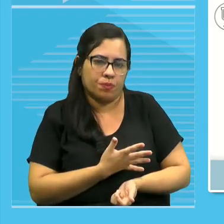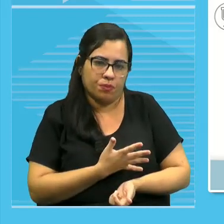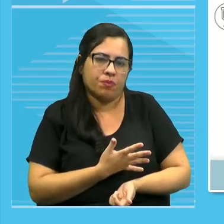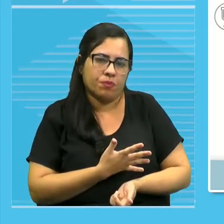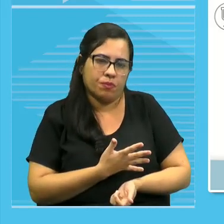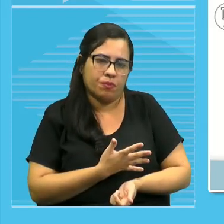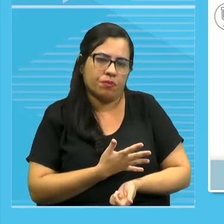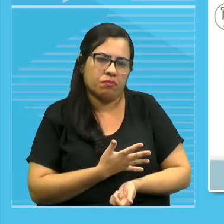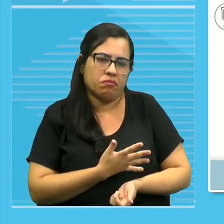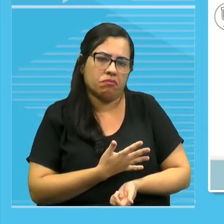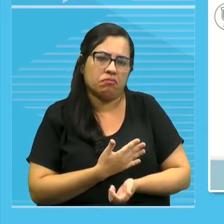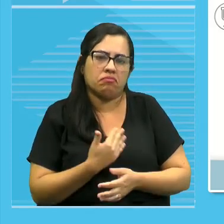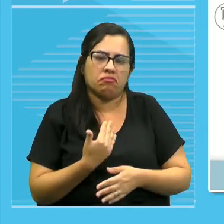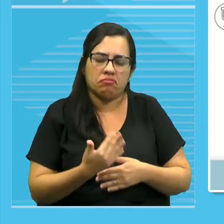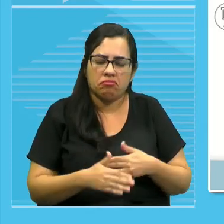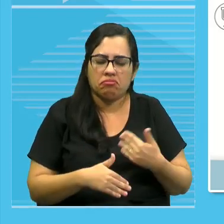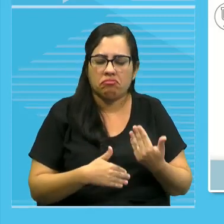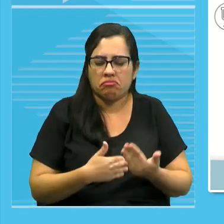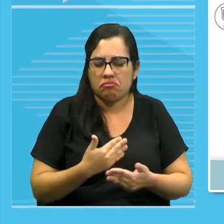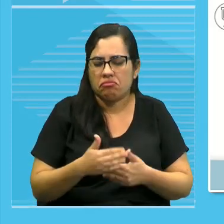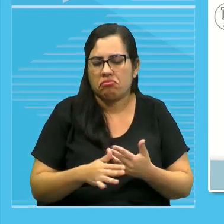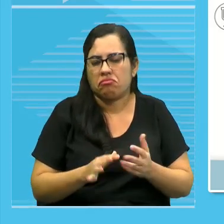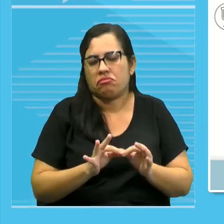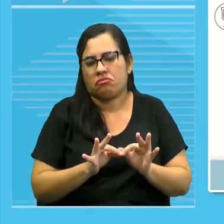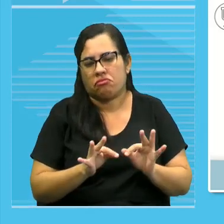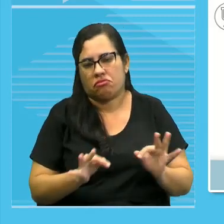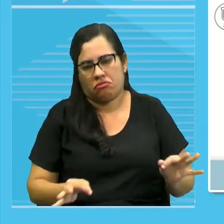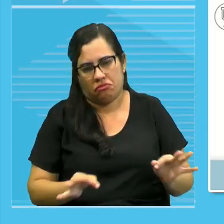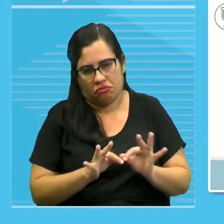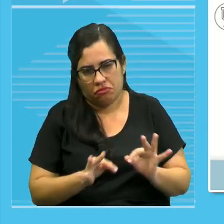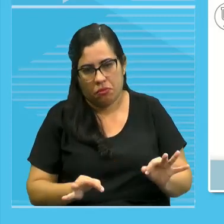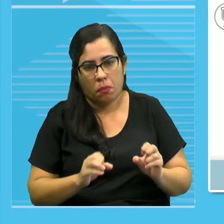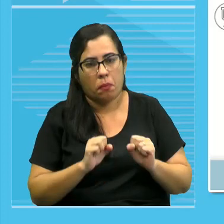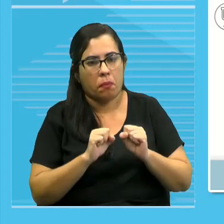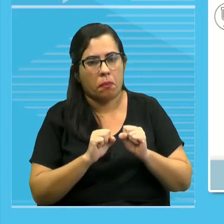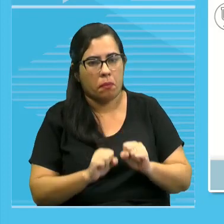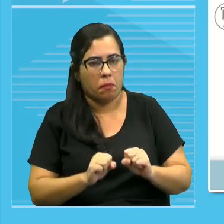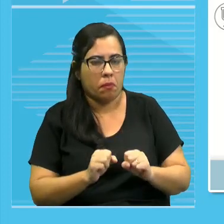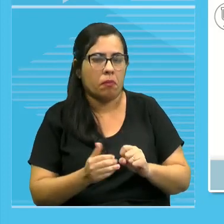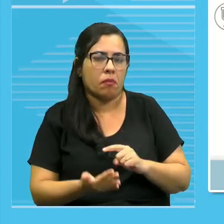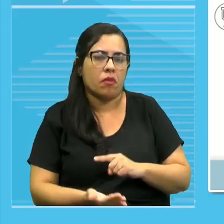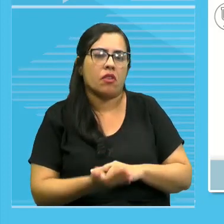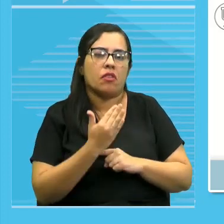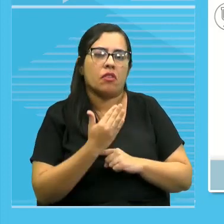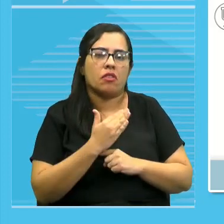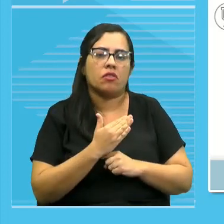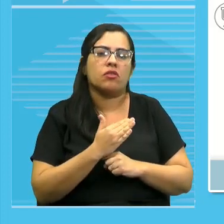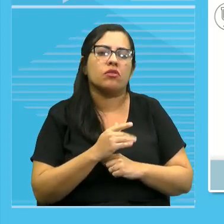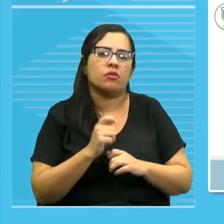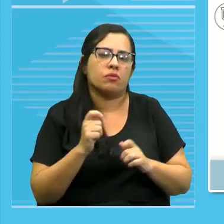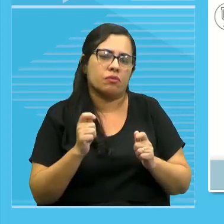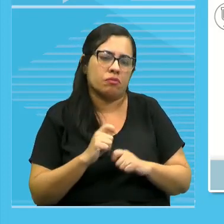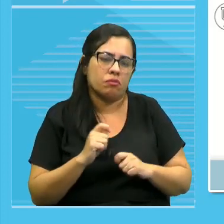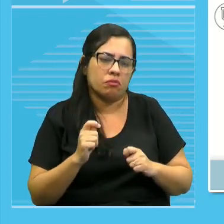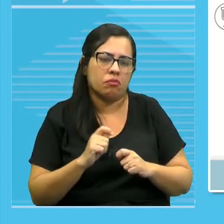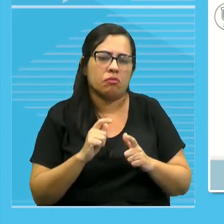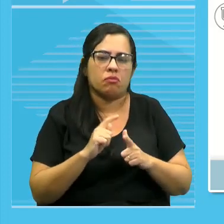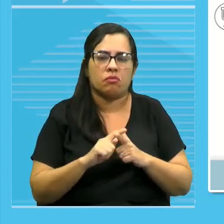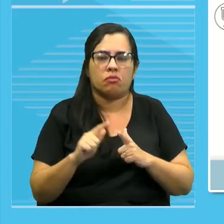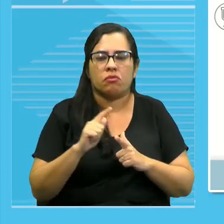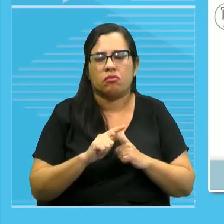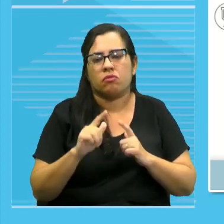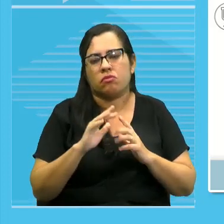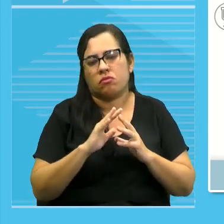é um processo simples que pode nos ajudar a resolver muitos dos problemas